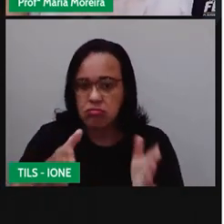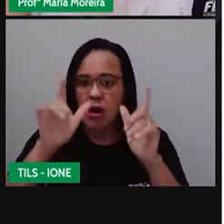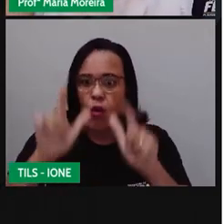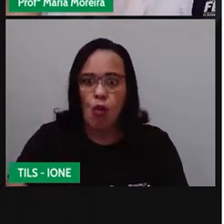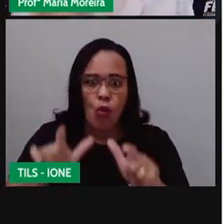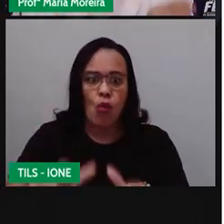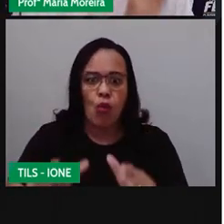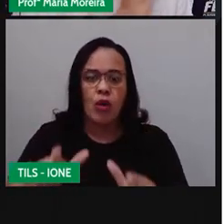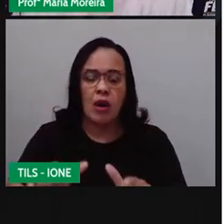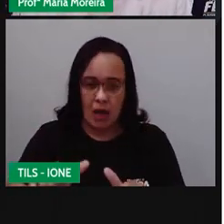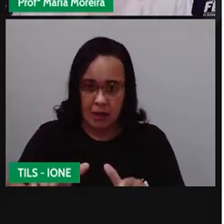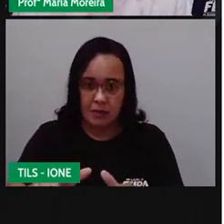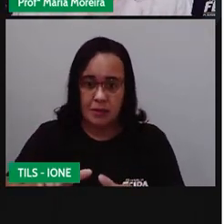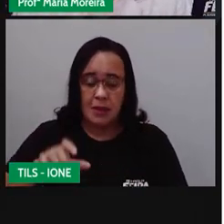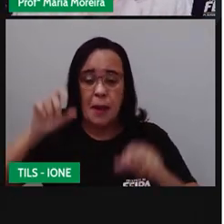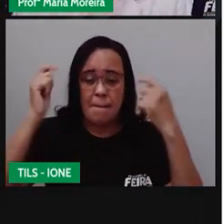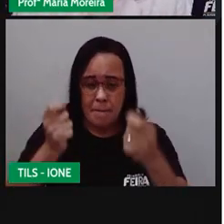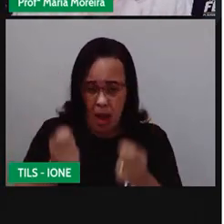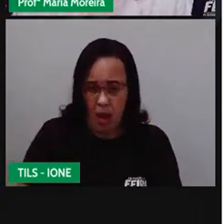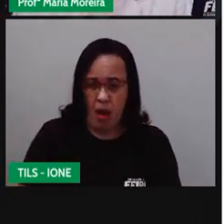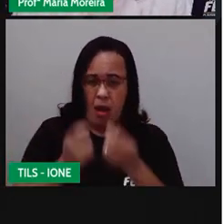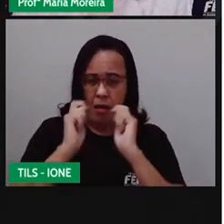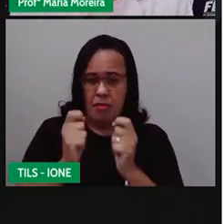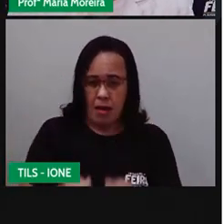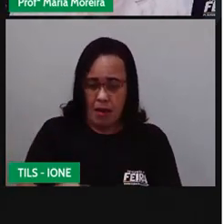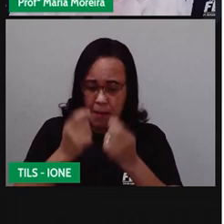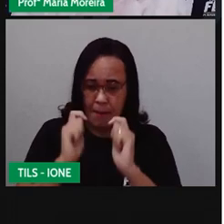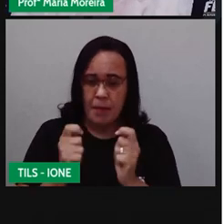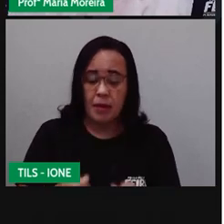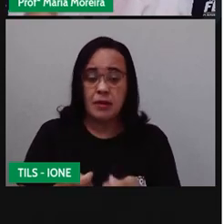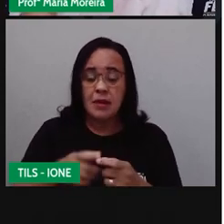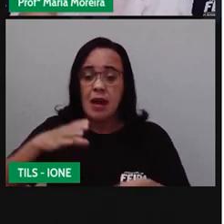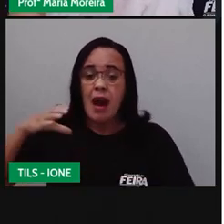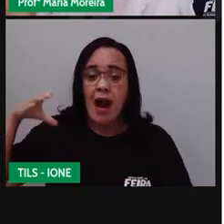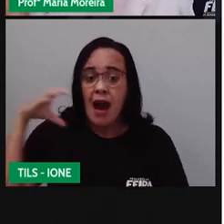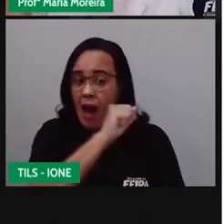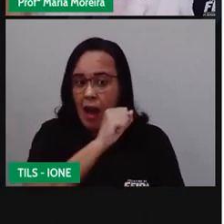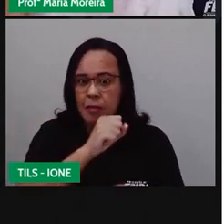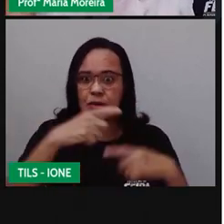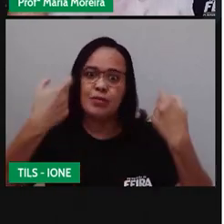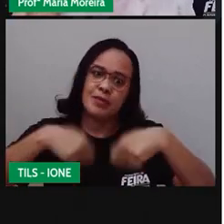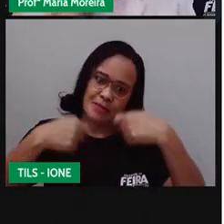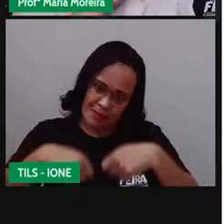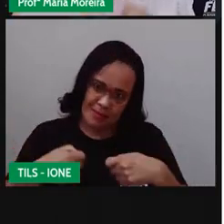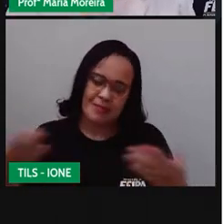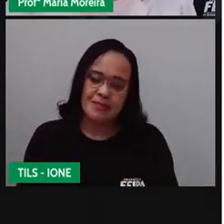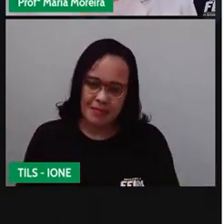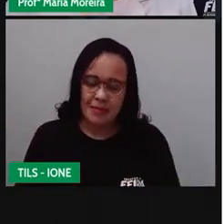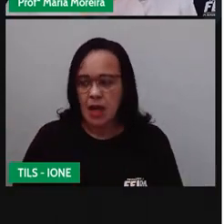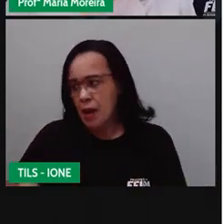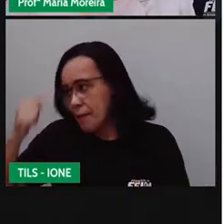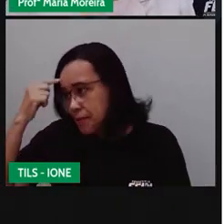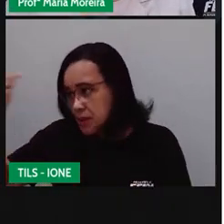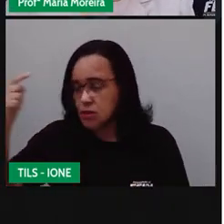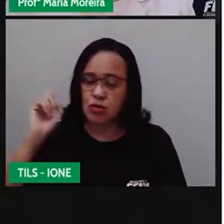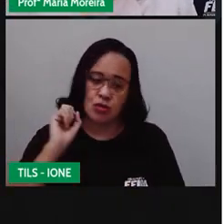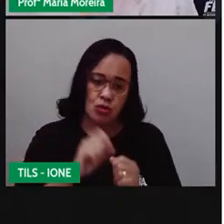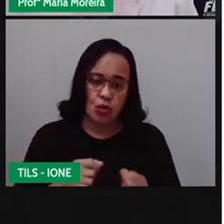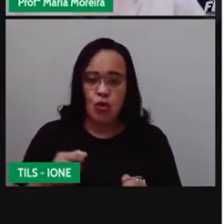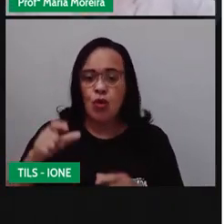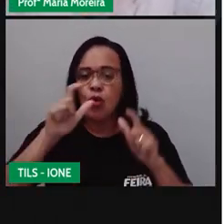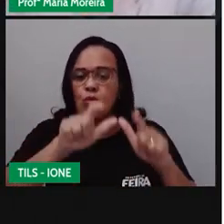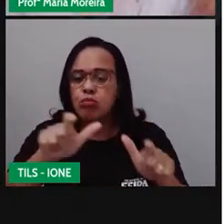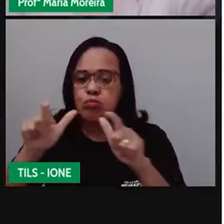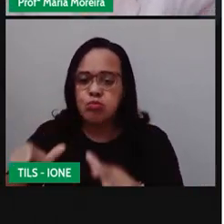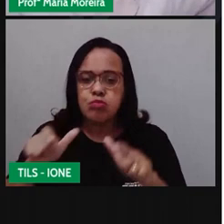carruagens? Chegaria mais rápido. Então, Roma, ó, pensou, vamos melhorar essas estradas porque